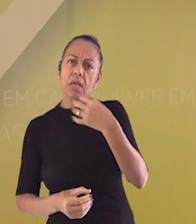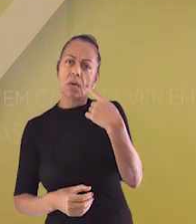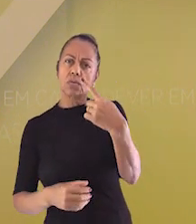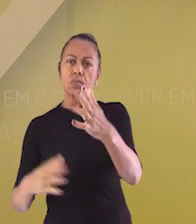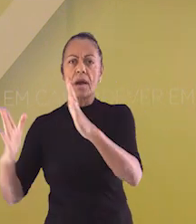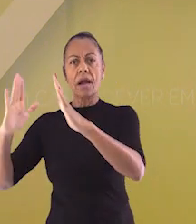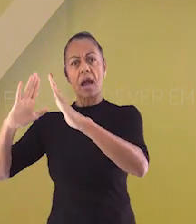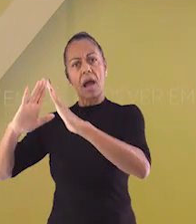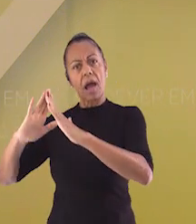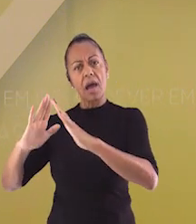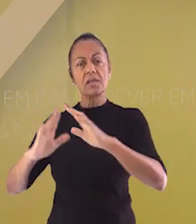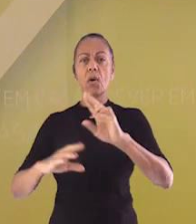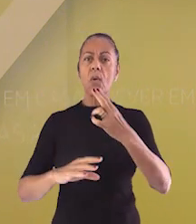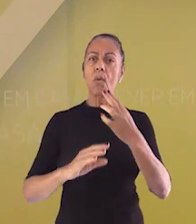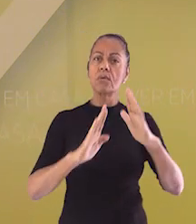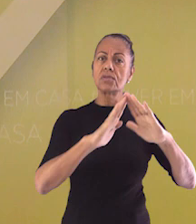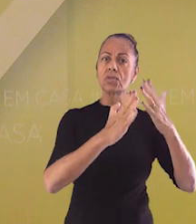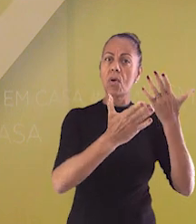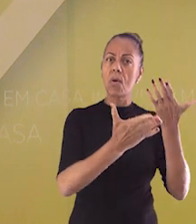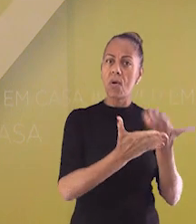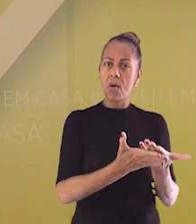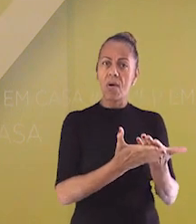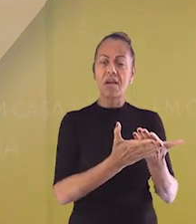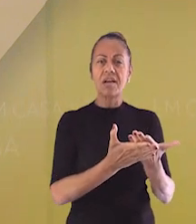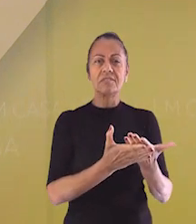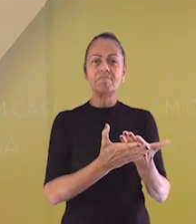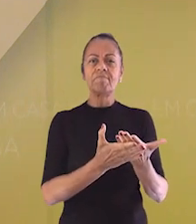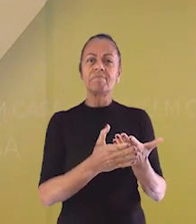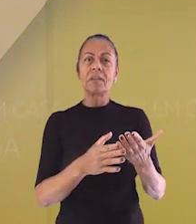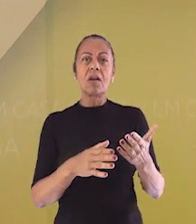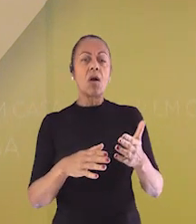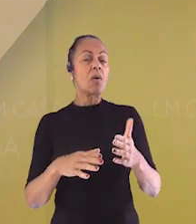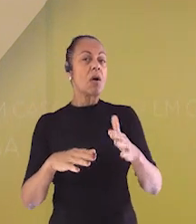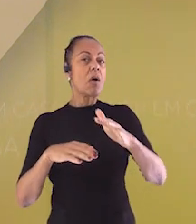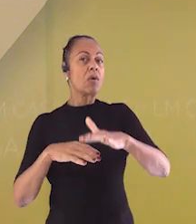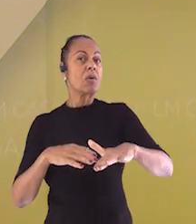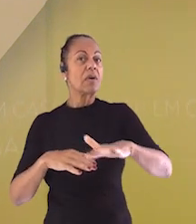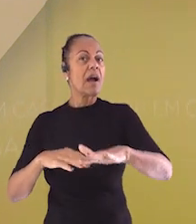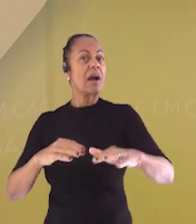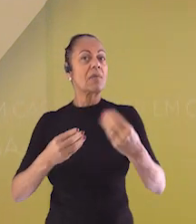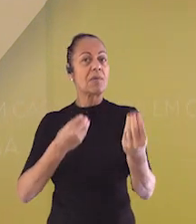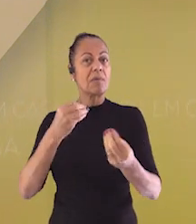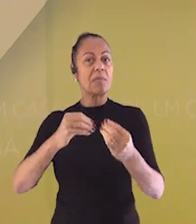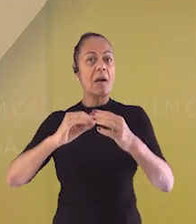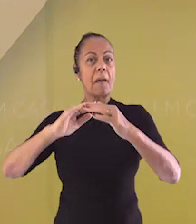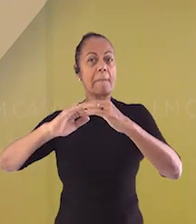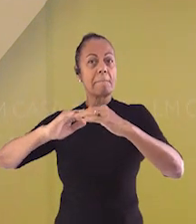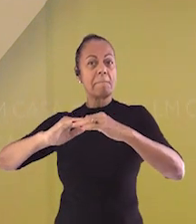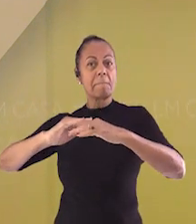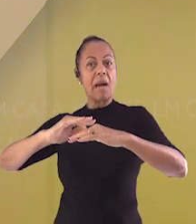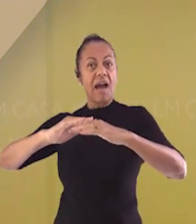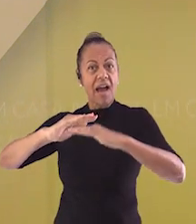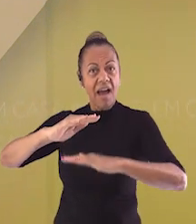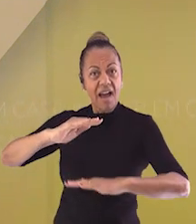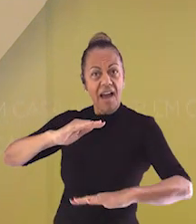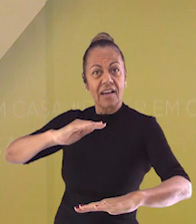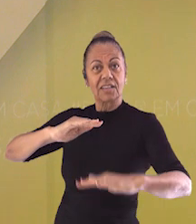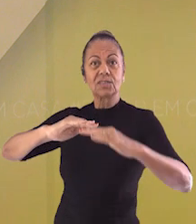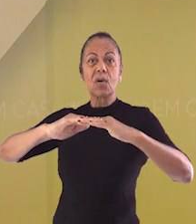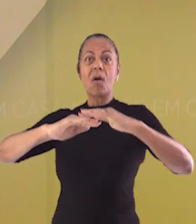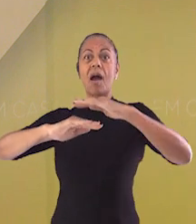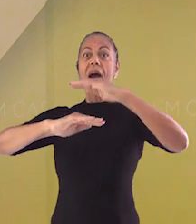lugares baixos ou altos? O relevo é um dos tantos elementos naturais que